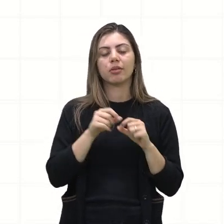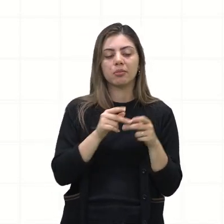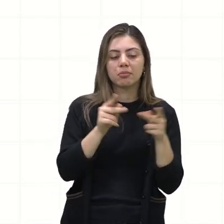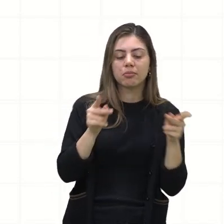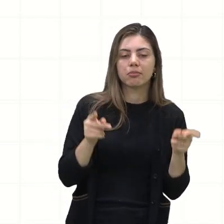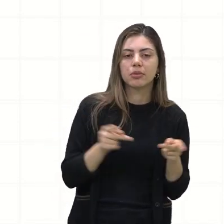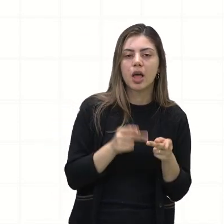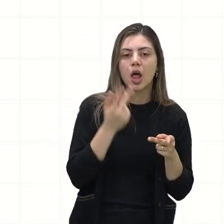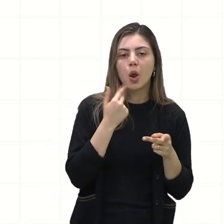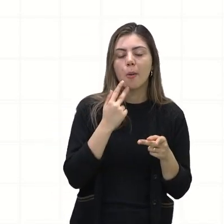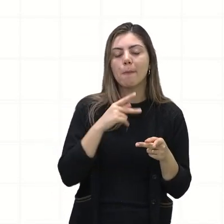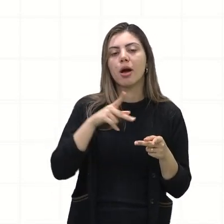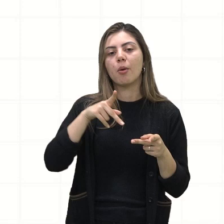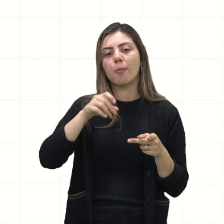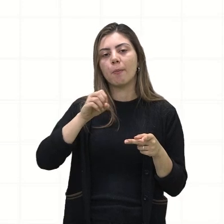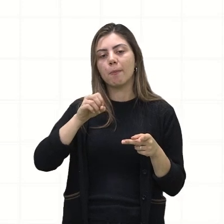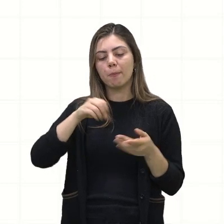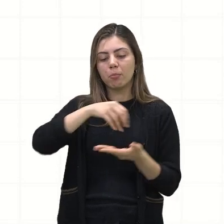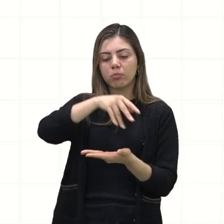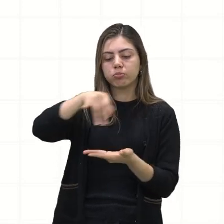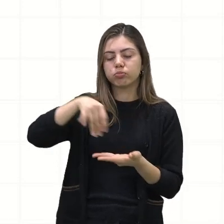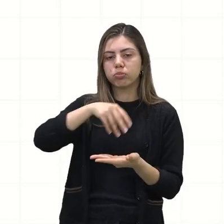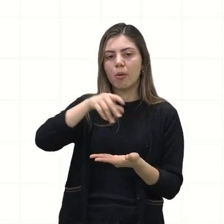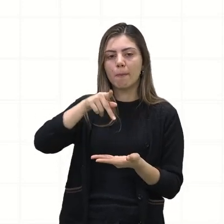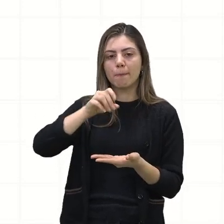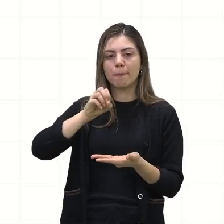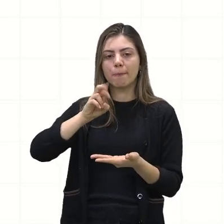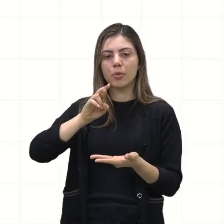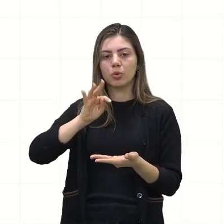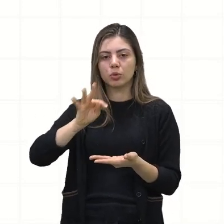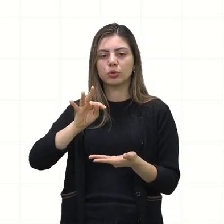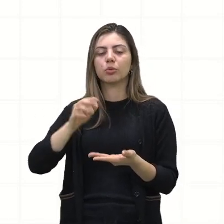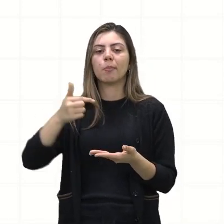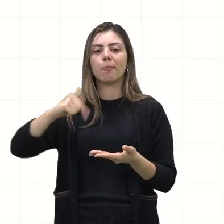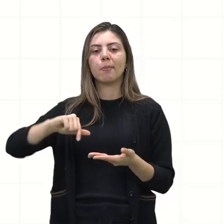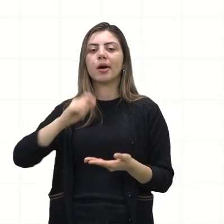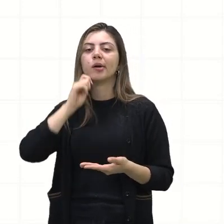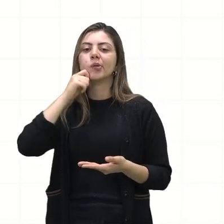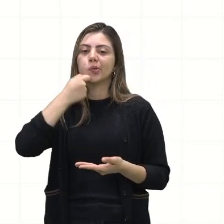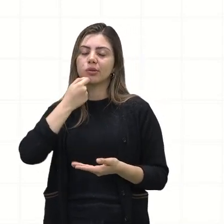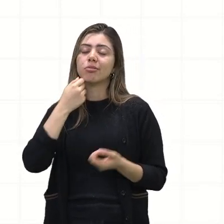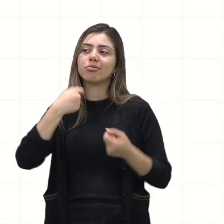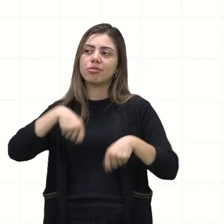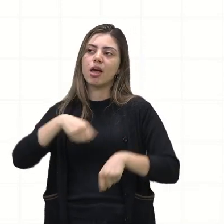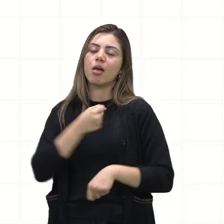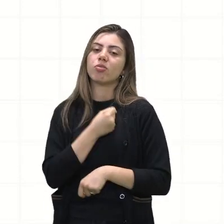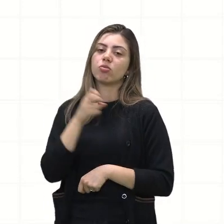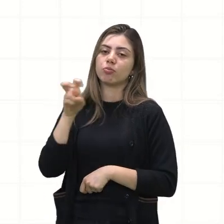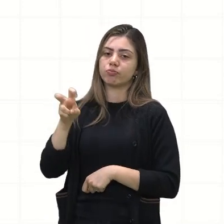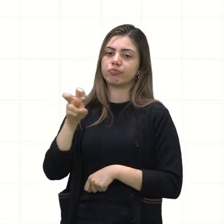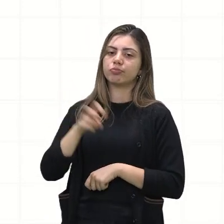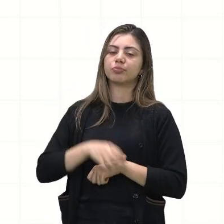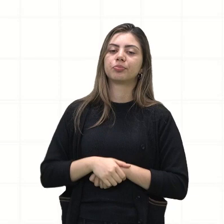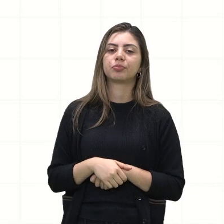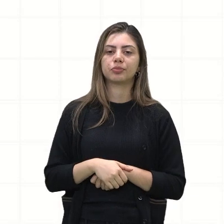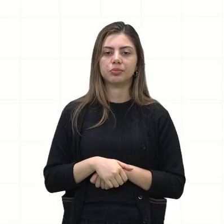sabor portuguesa e um suco. Então, quinta possibilidade.